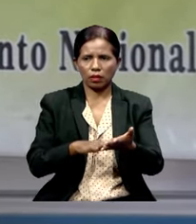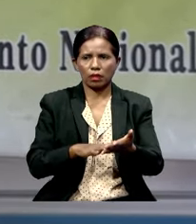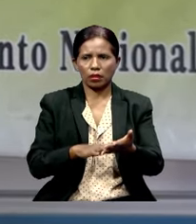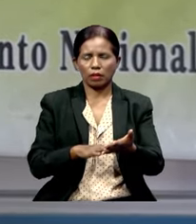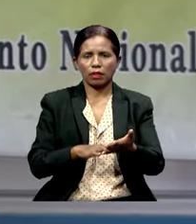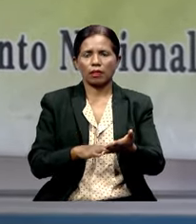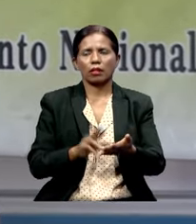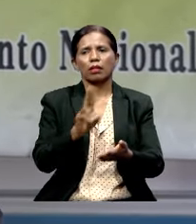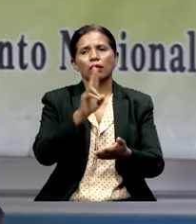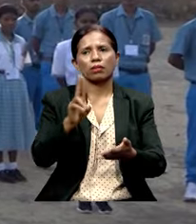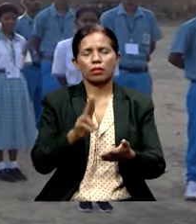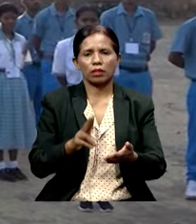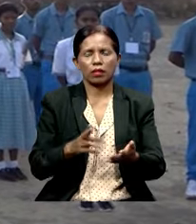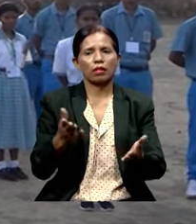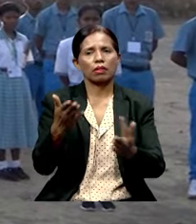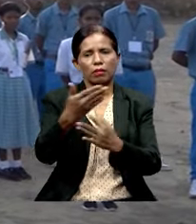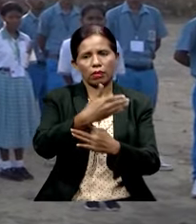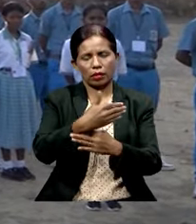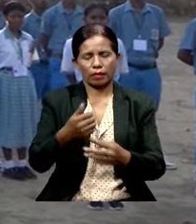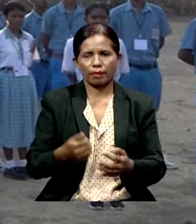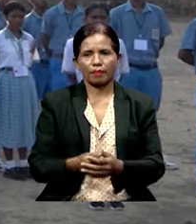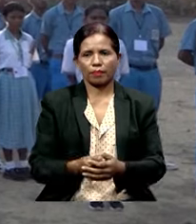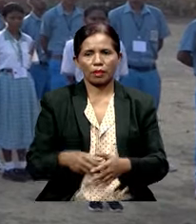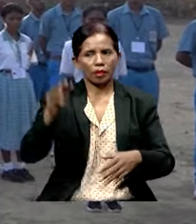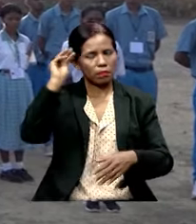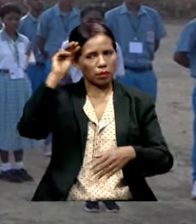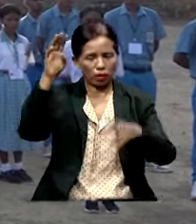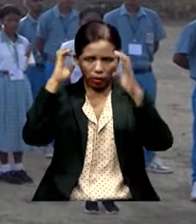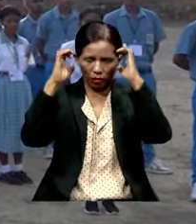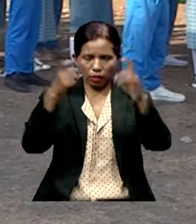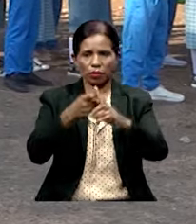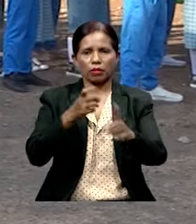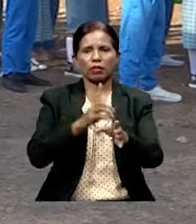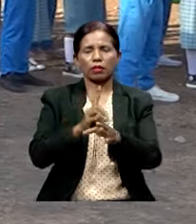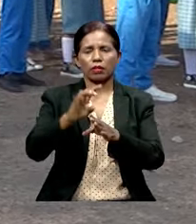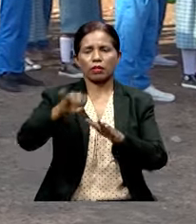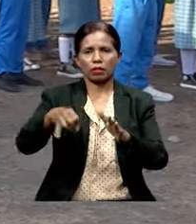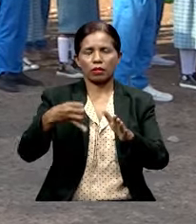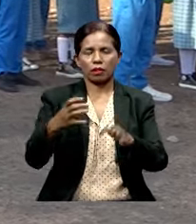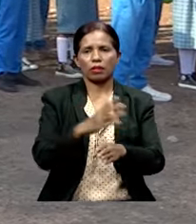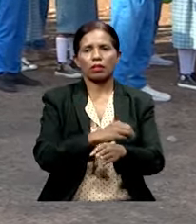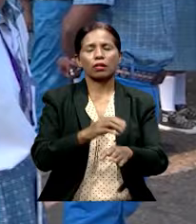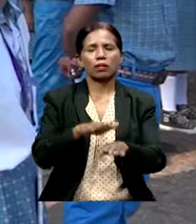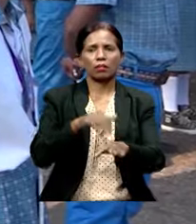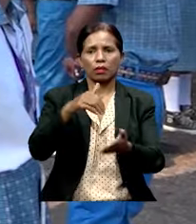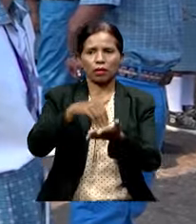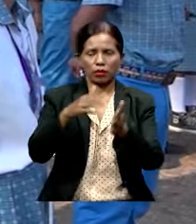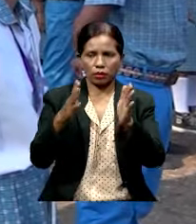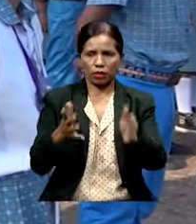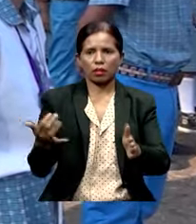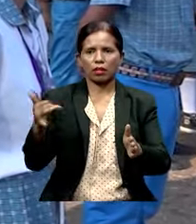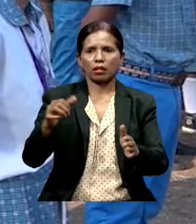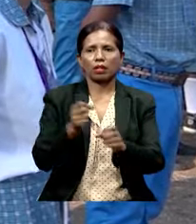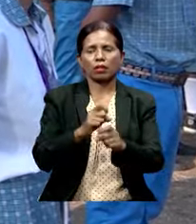buat saya usah dalam korta ne. Liga ho asunto ne Ministério da Educação lihusi direção geral inspeção se bolo estudante sirane atu